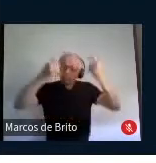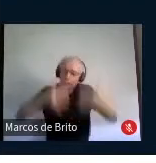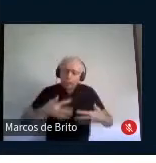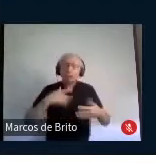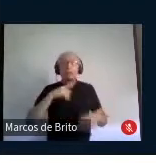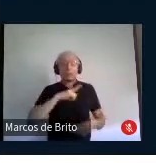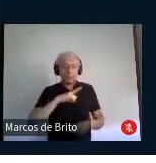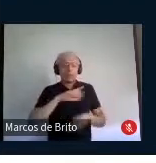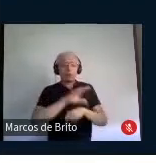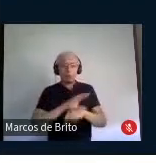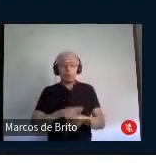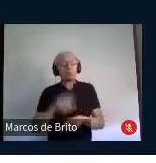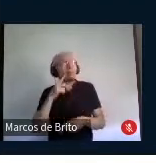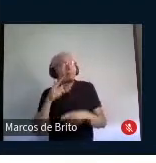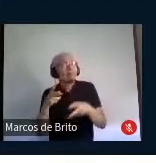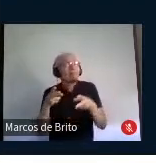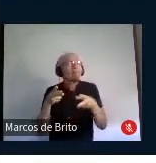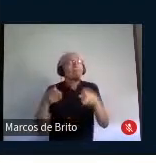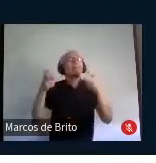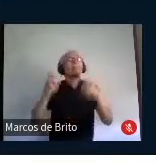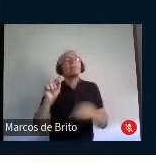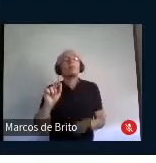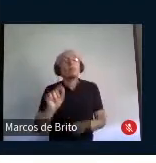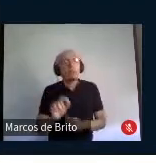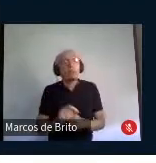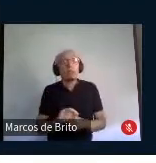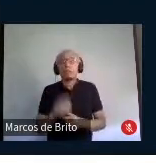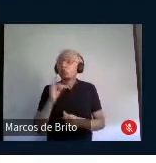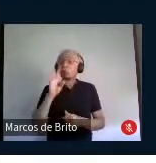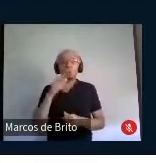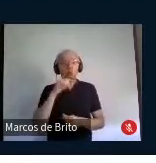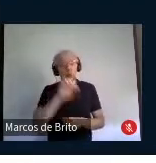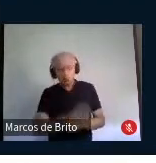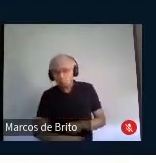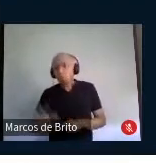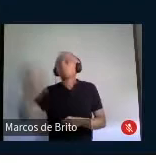nós percebemos aqui que eles estão em todas as regiões do país.